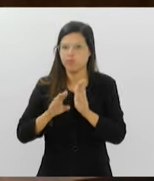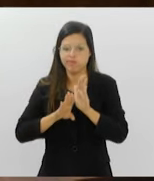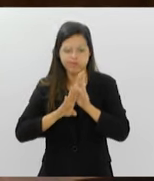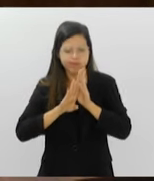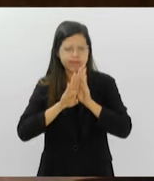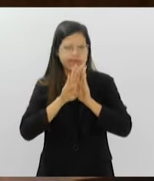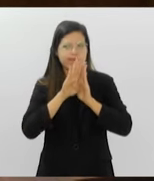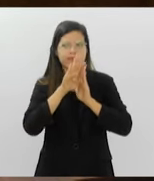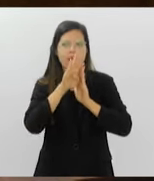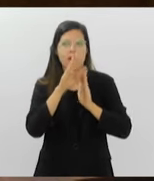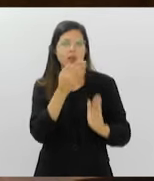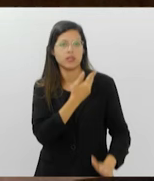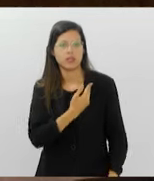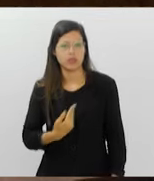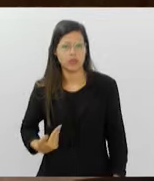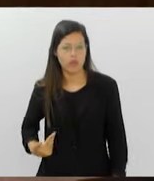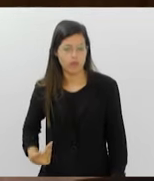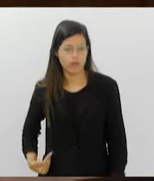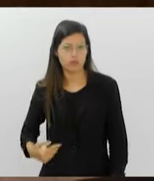a gente está com o governo Lula, que está